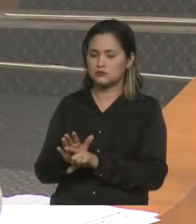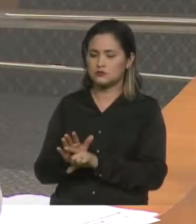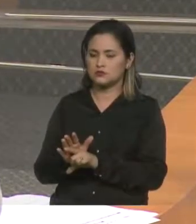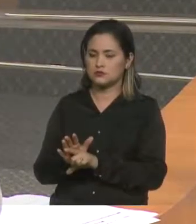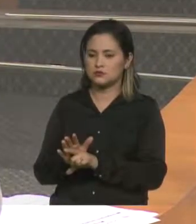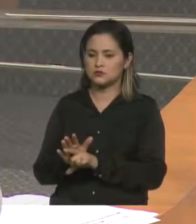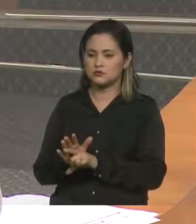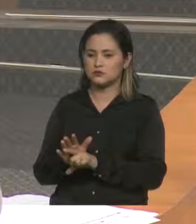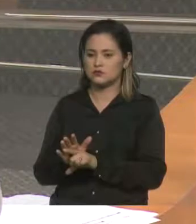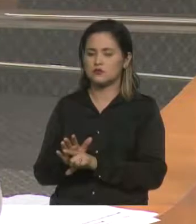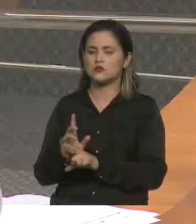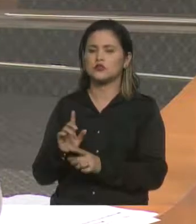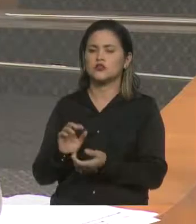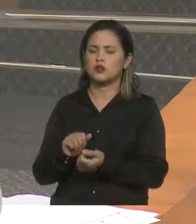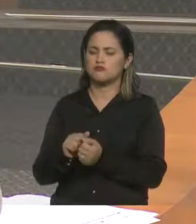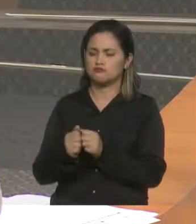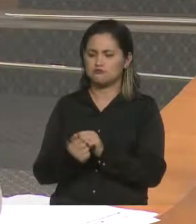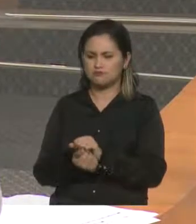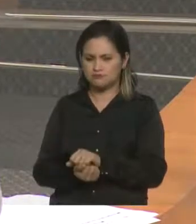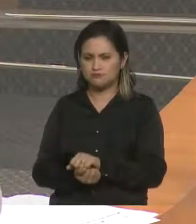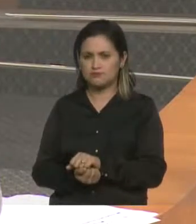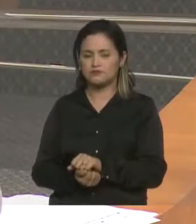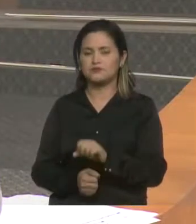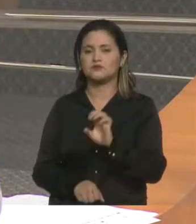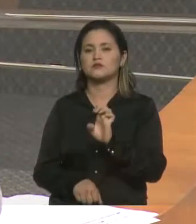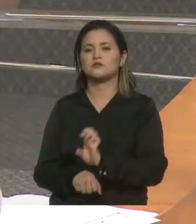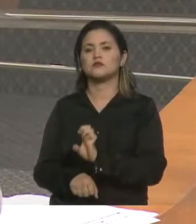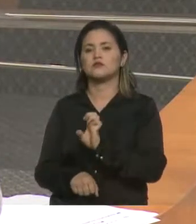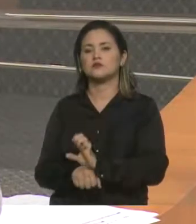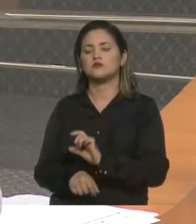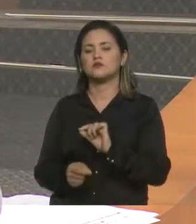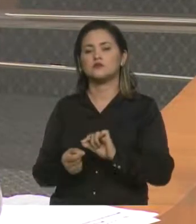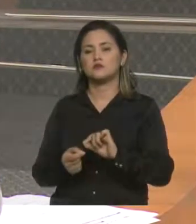finalmente ajustada, o Estado emitiu o decreto